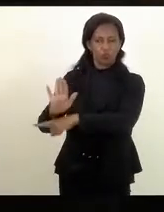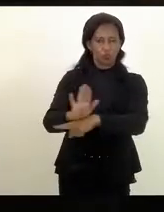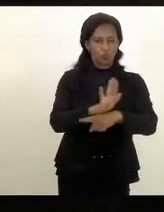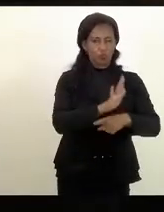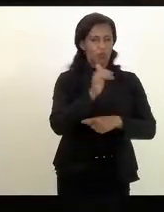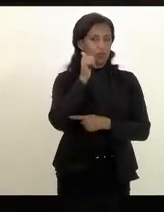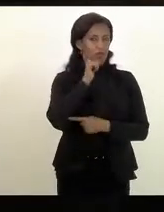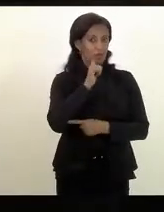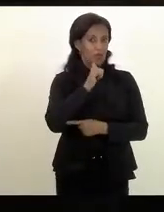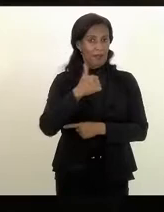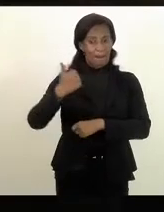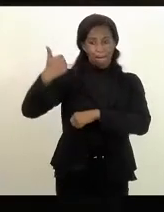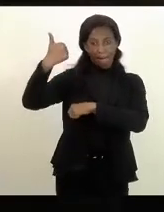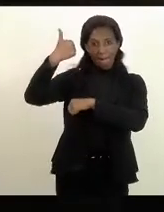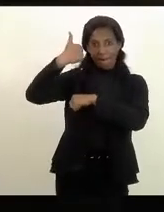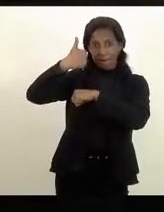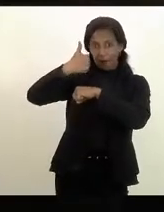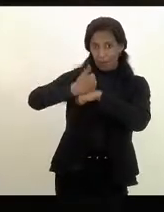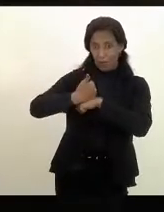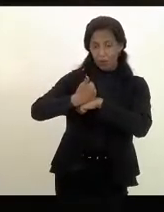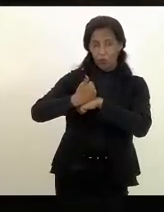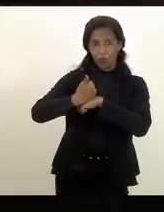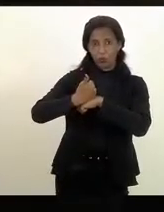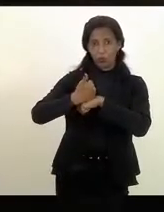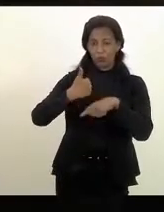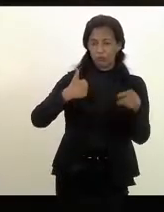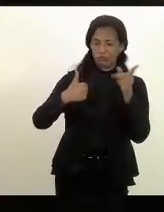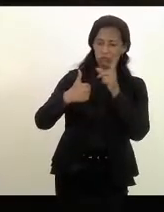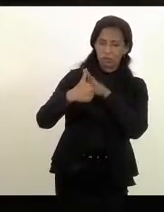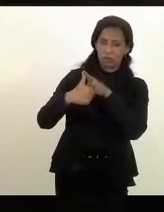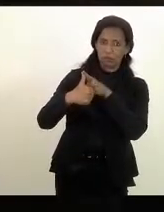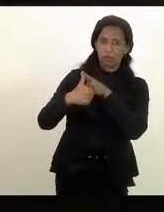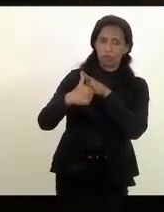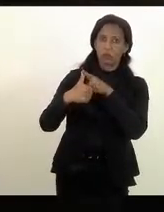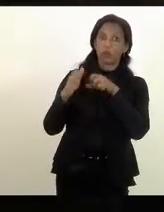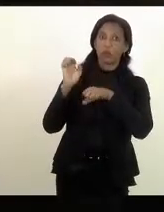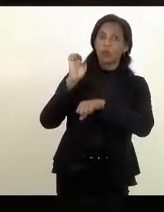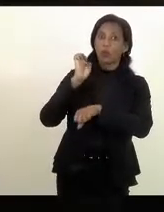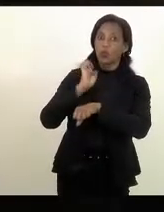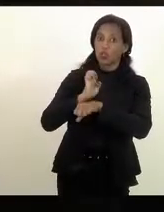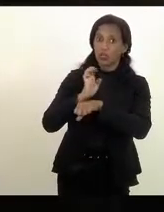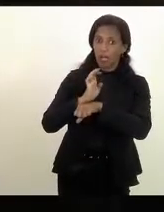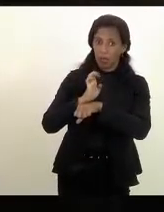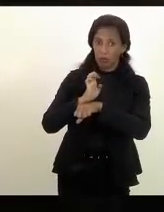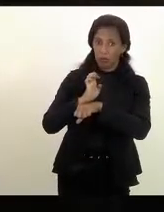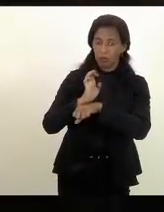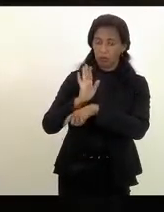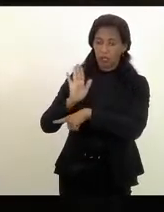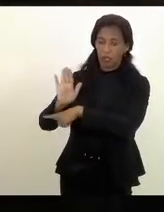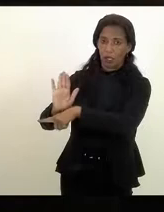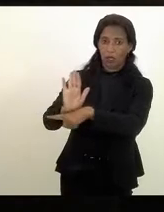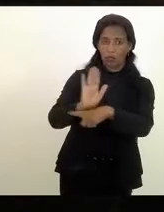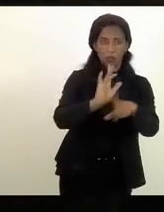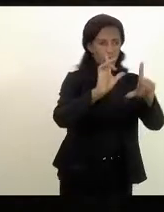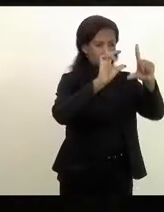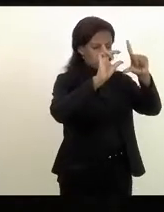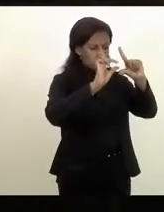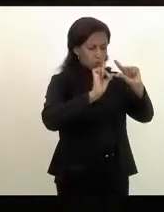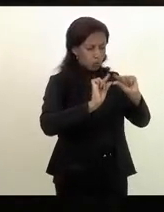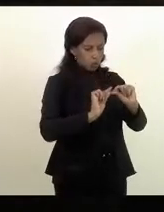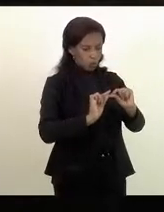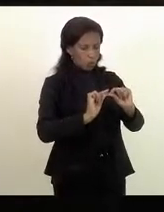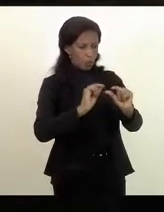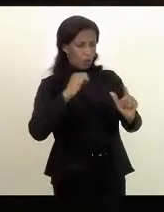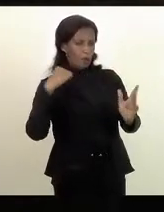primeiro o estado vai ajudar a minorar o grande impacto no